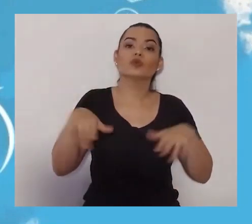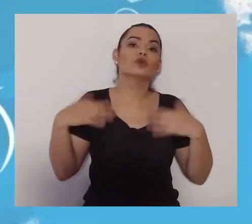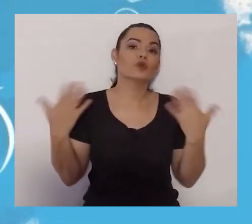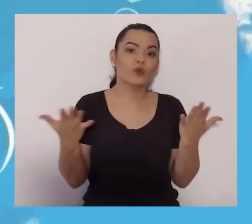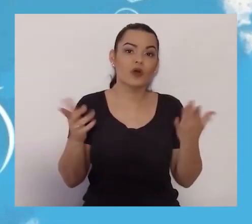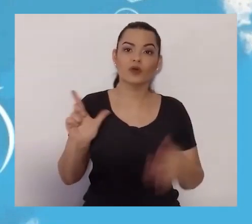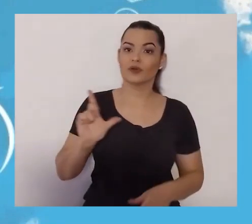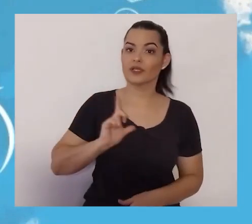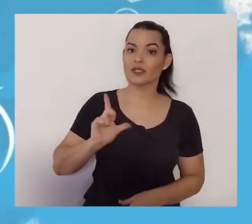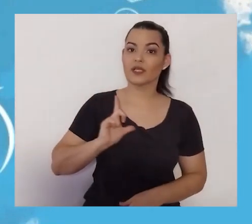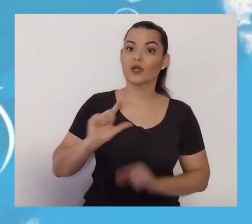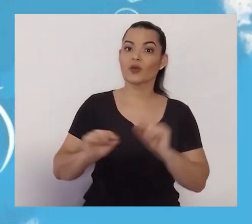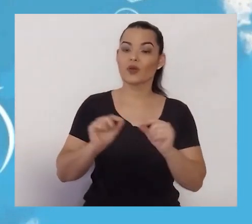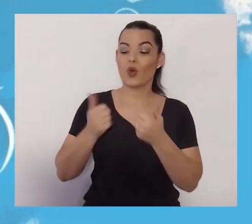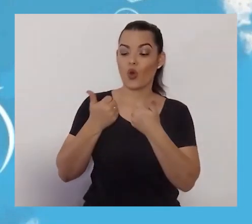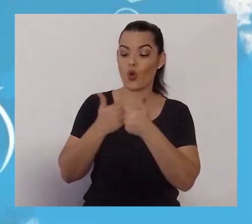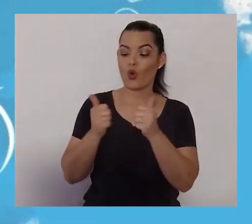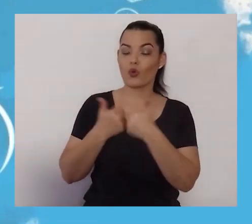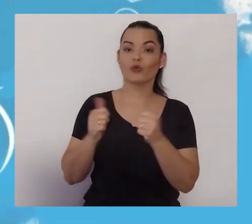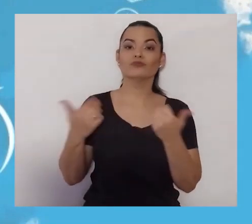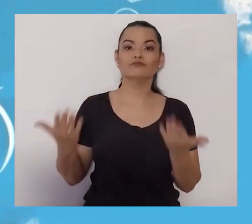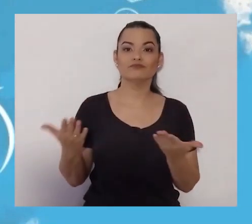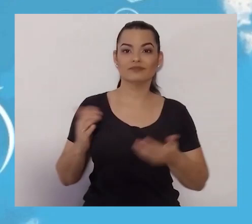está o ônibus?